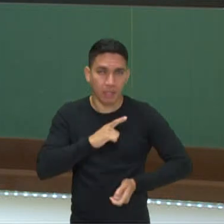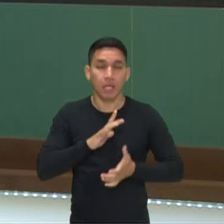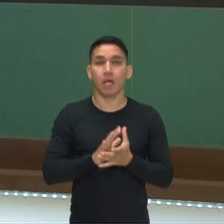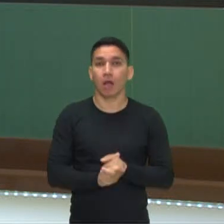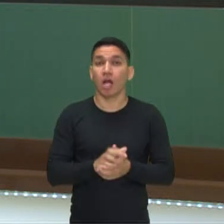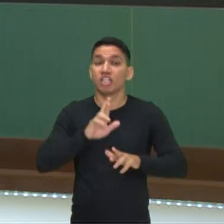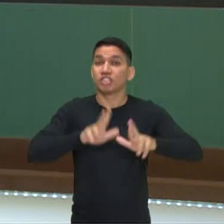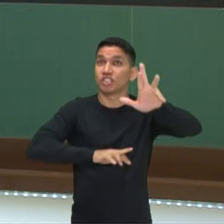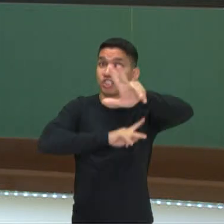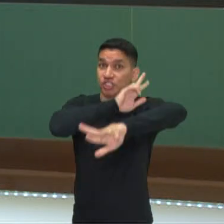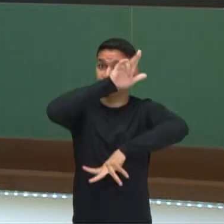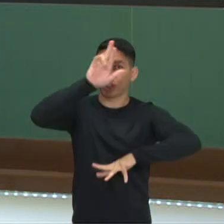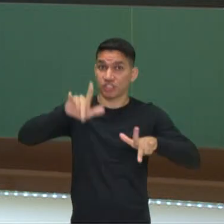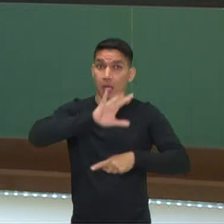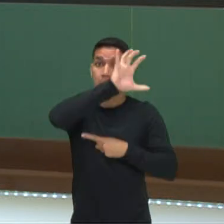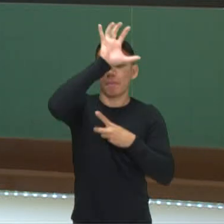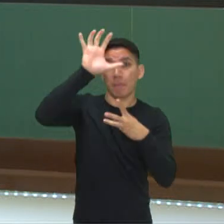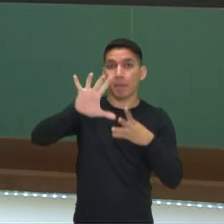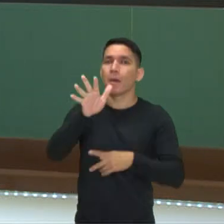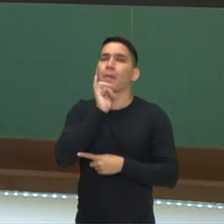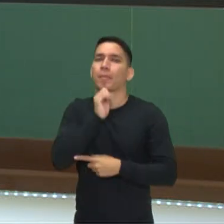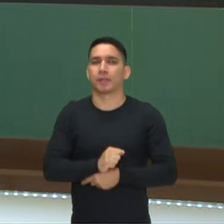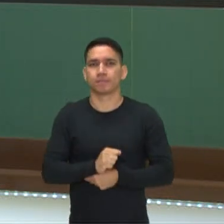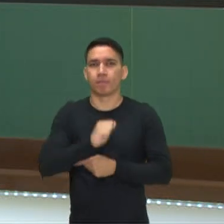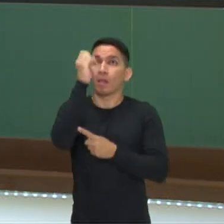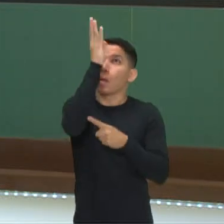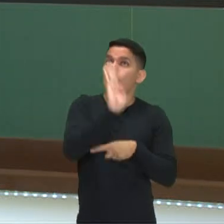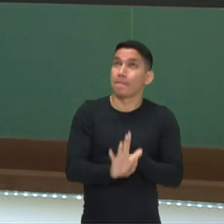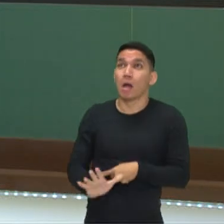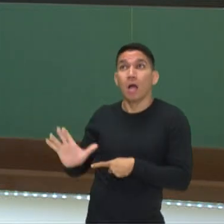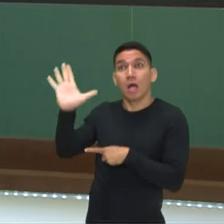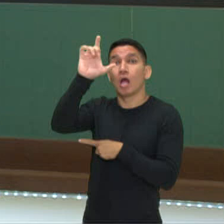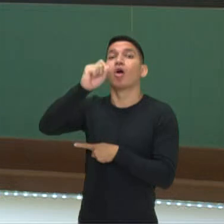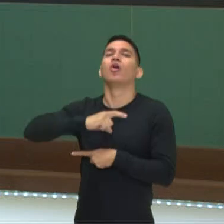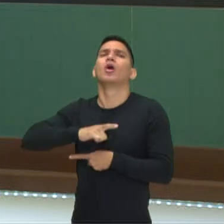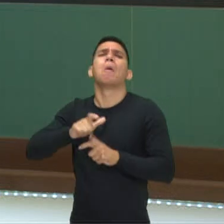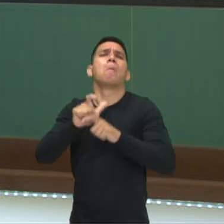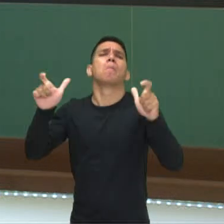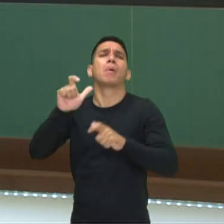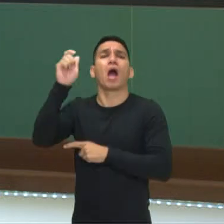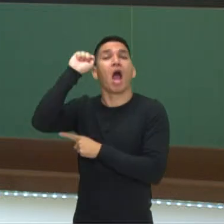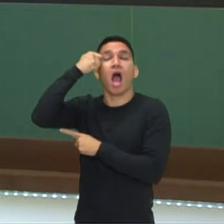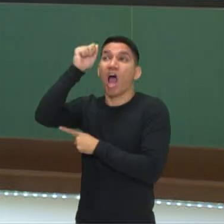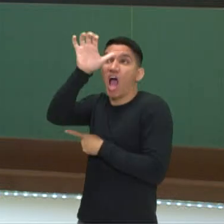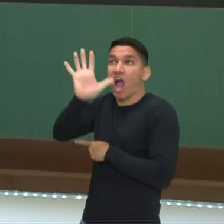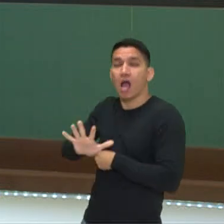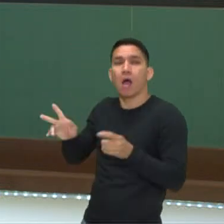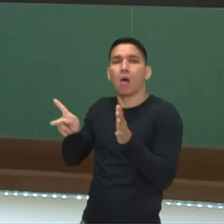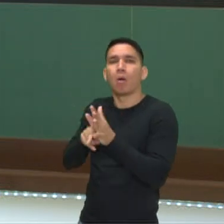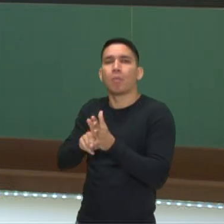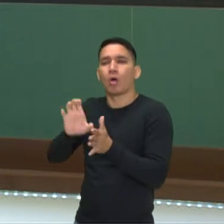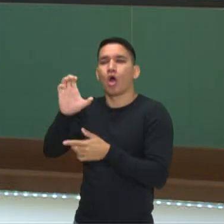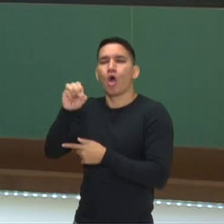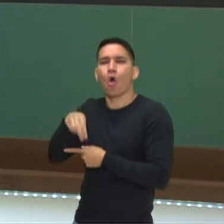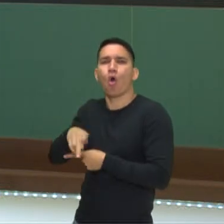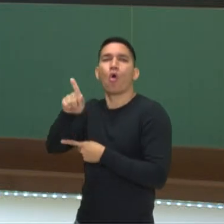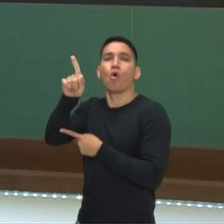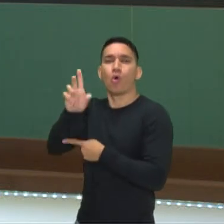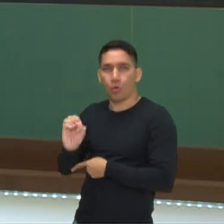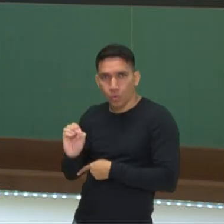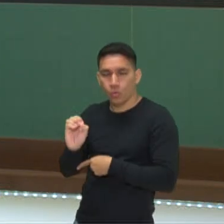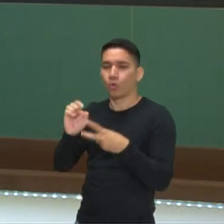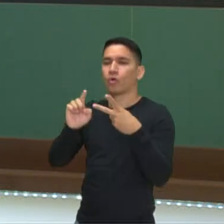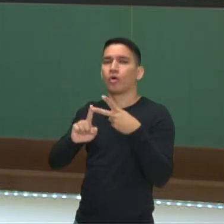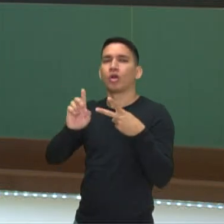diferenças regionais, então, por exemplo, o Brasil vai receber muitos africanos vindo da região do Congo,